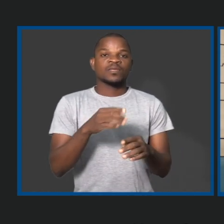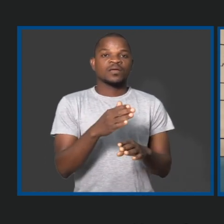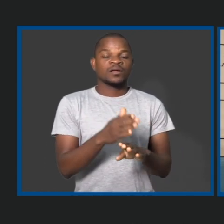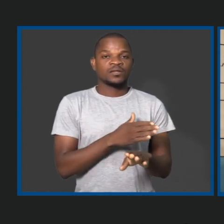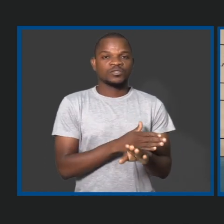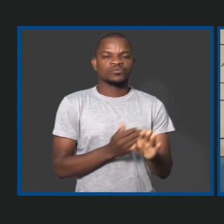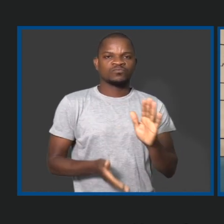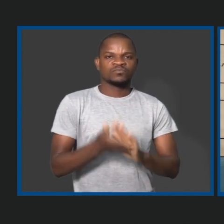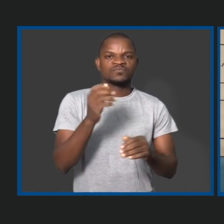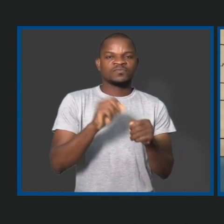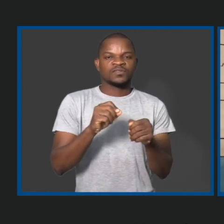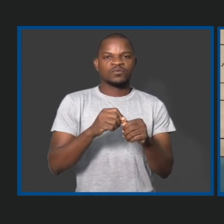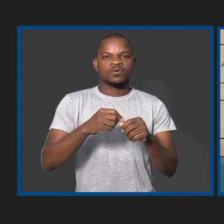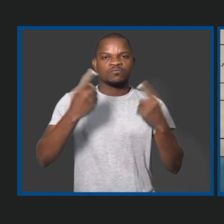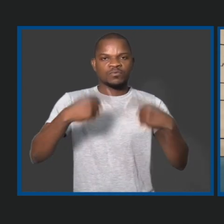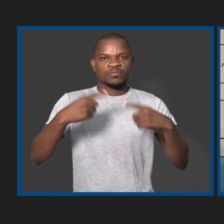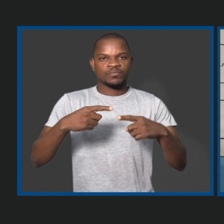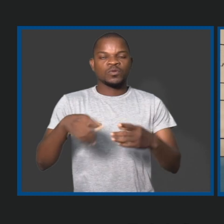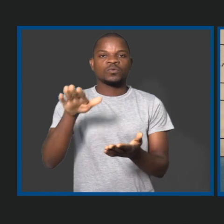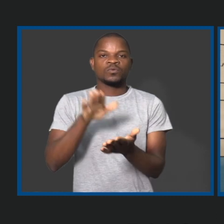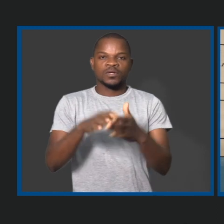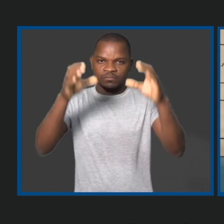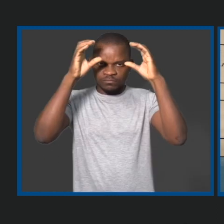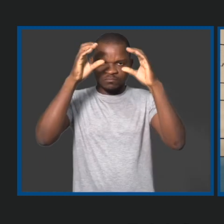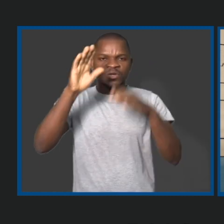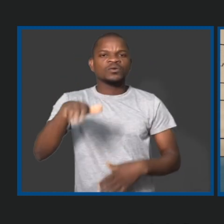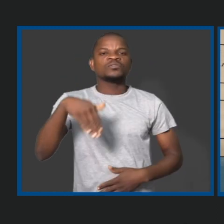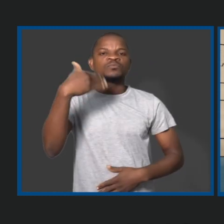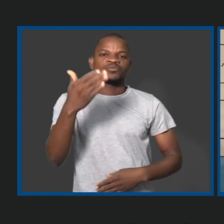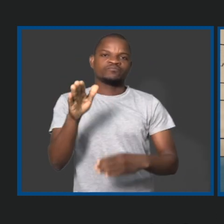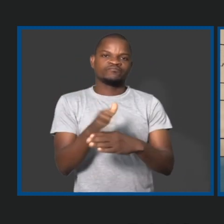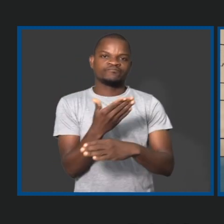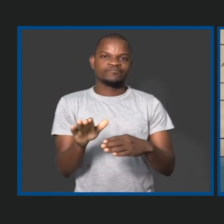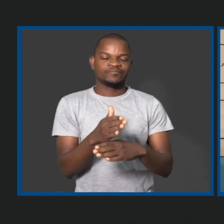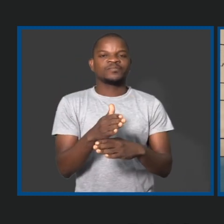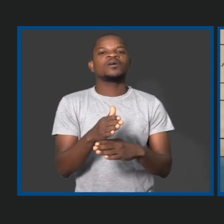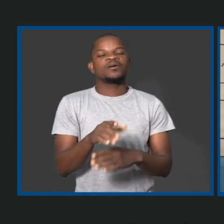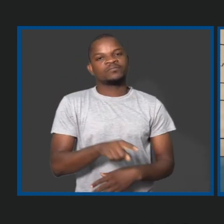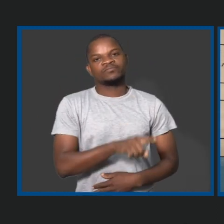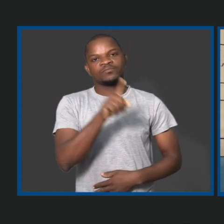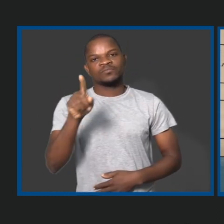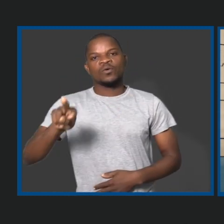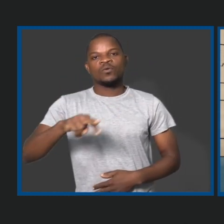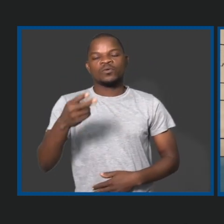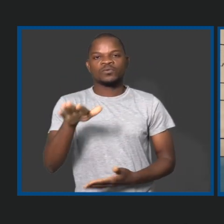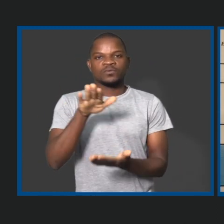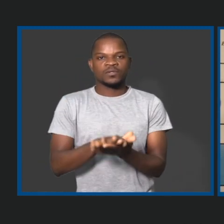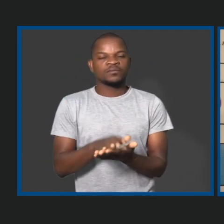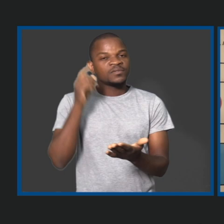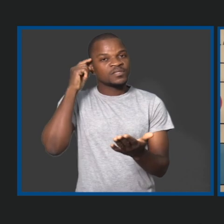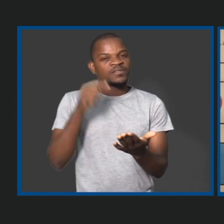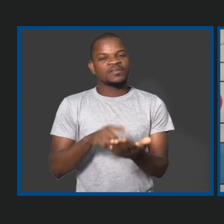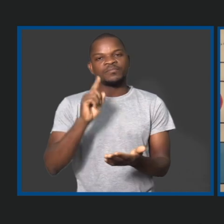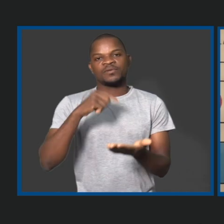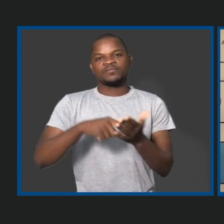terminar a reabilitação do campo. o vamos fazer. Tudo indica que a primeira volta toda será em Kilimane, no campo de ferroviário. A